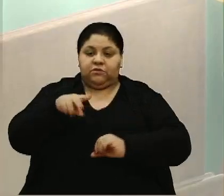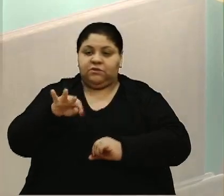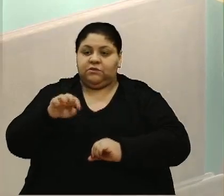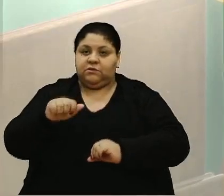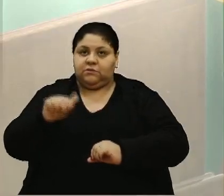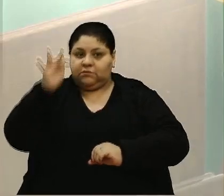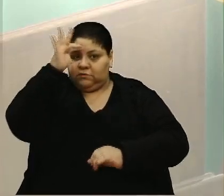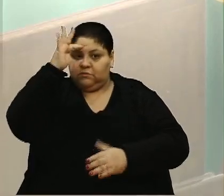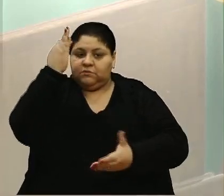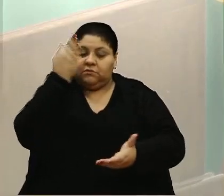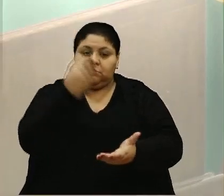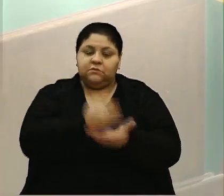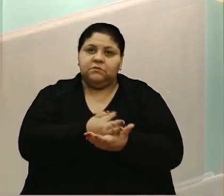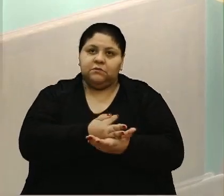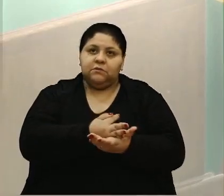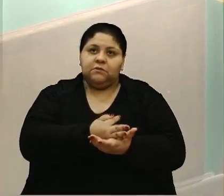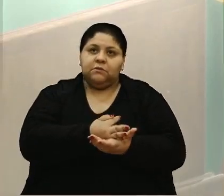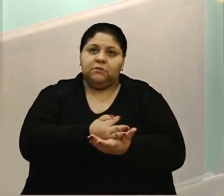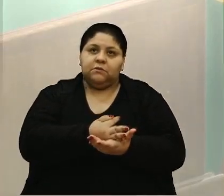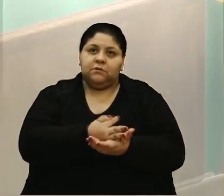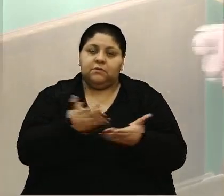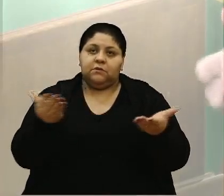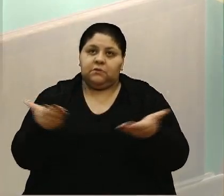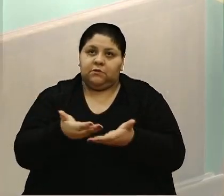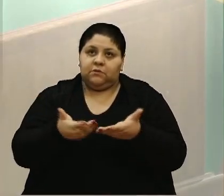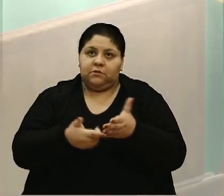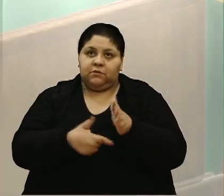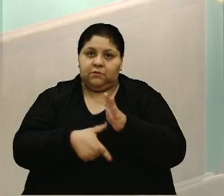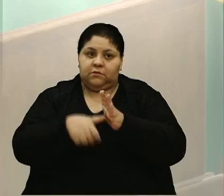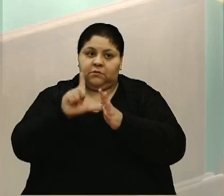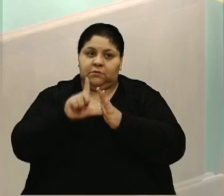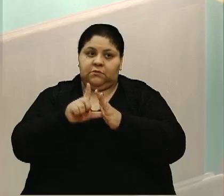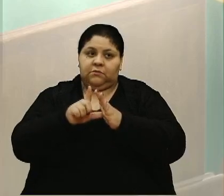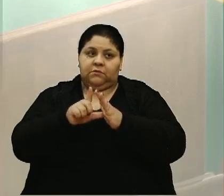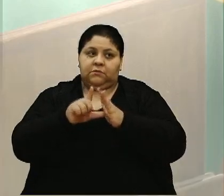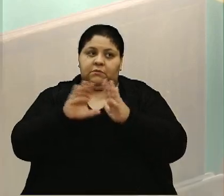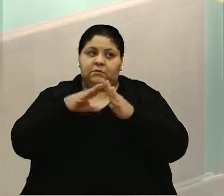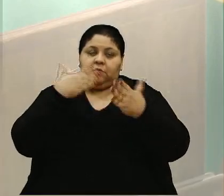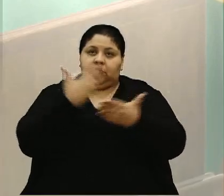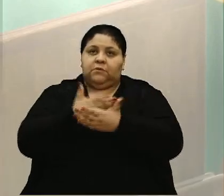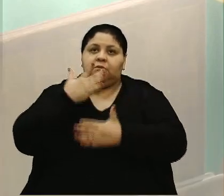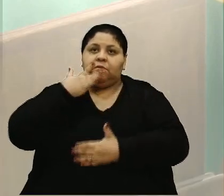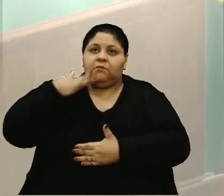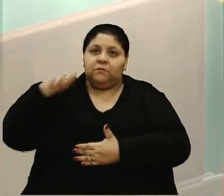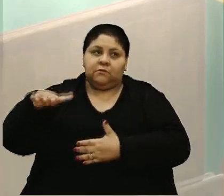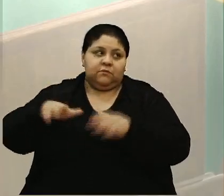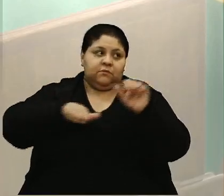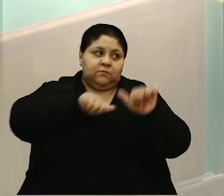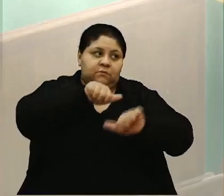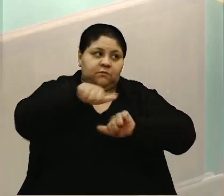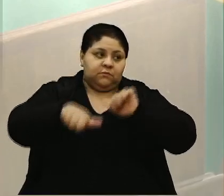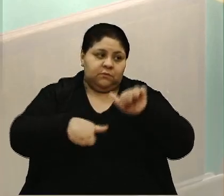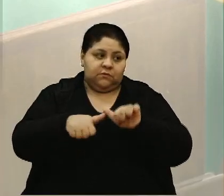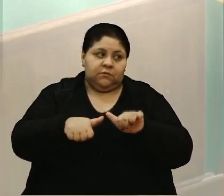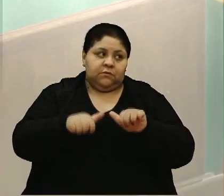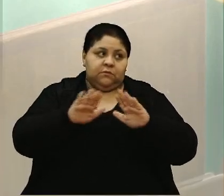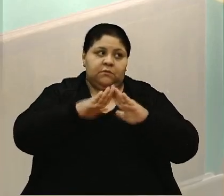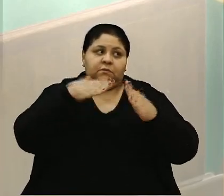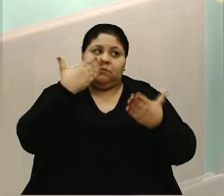lá no Murial do Santa Fé, que já foi no passado uma escola infantil, seja transformada numa